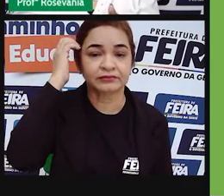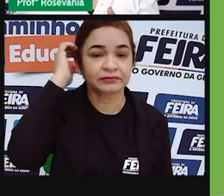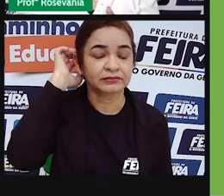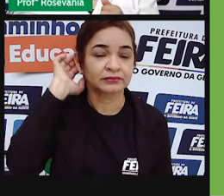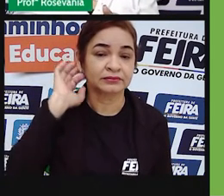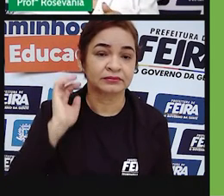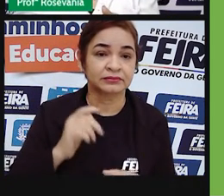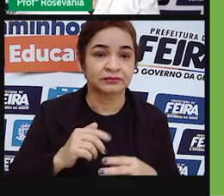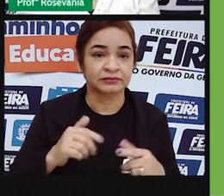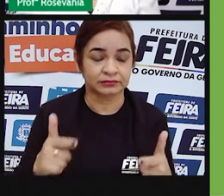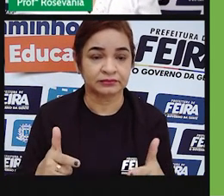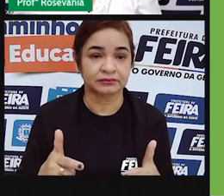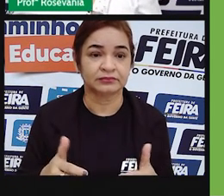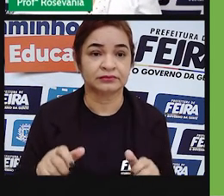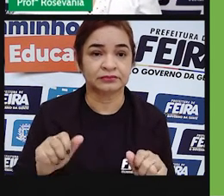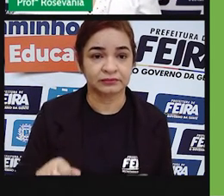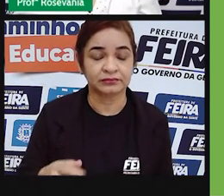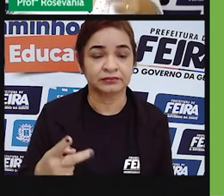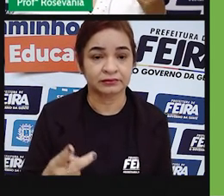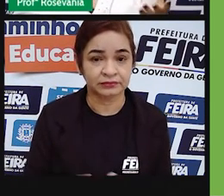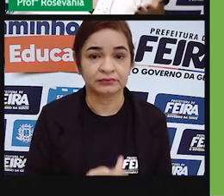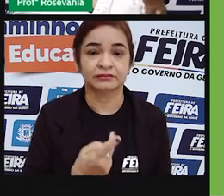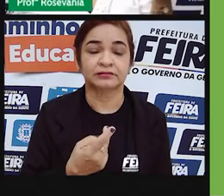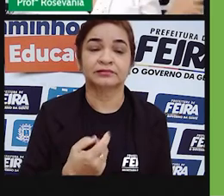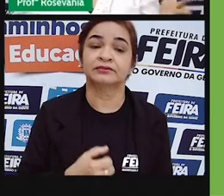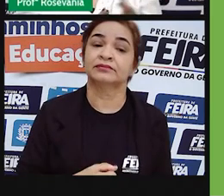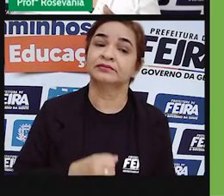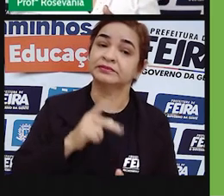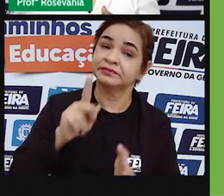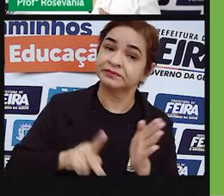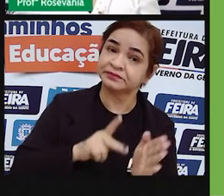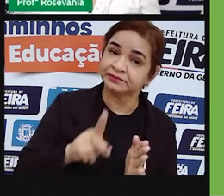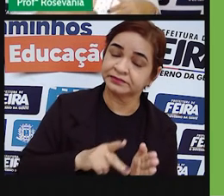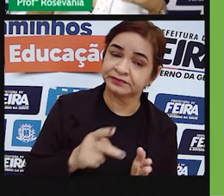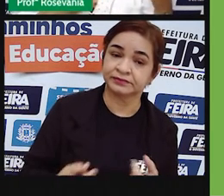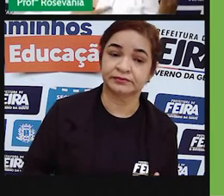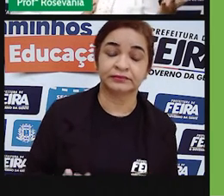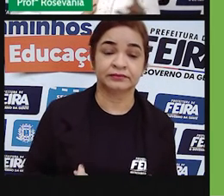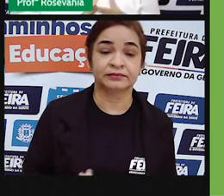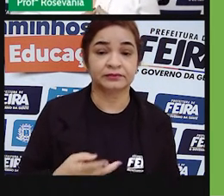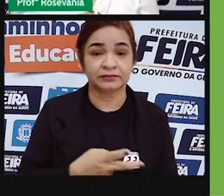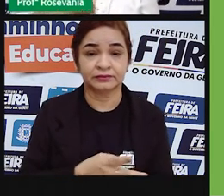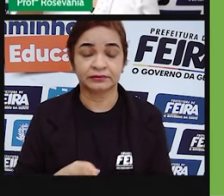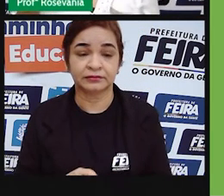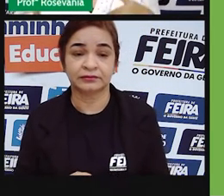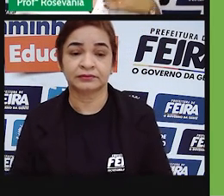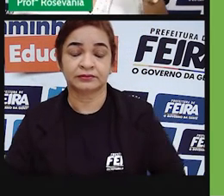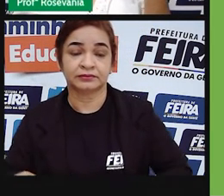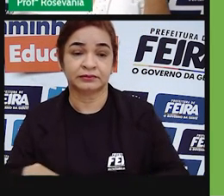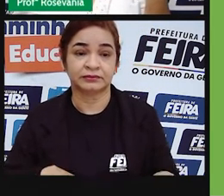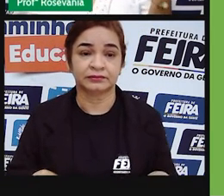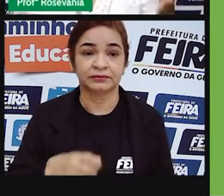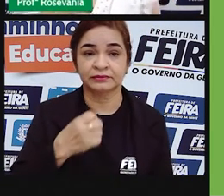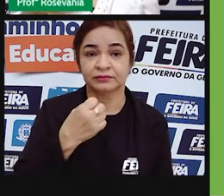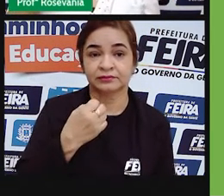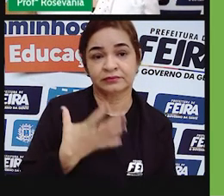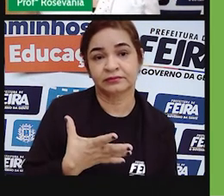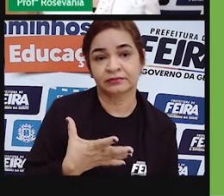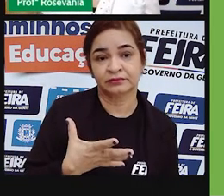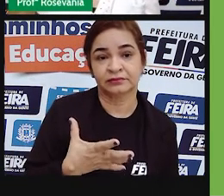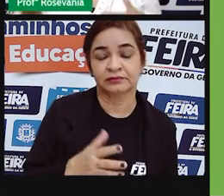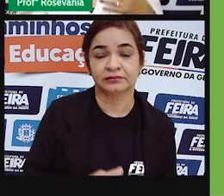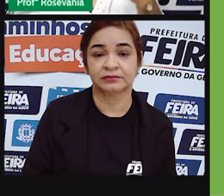Então as duas causas principais mesmo só as questões econômicas que a gente vai buscar melhores condições de vida nas de